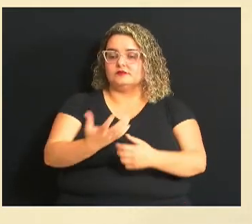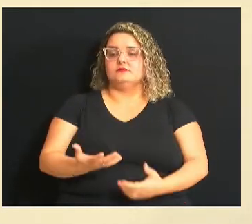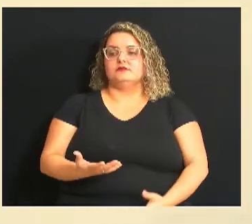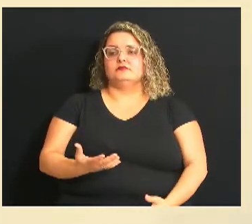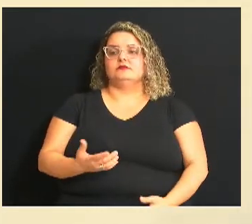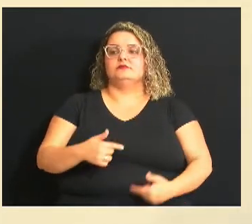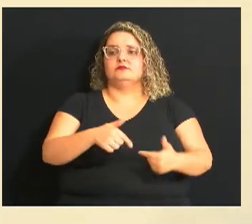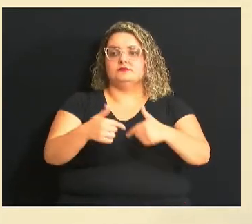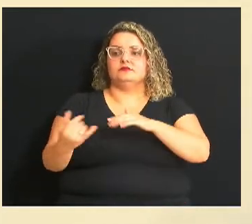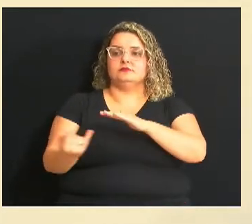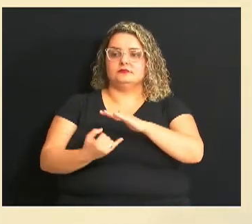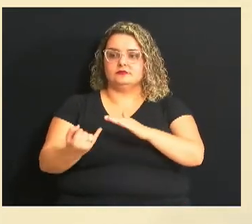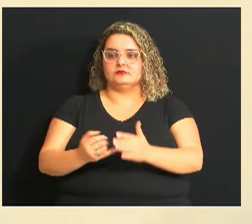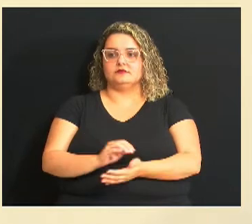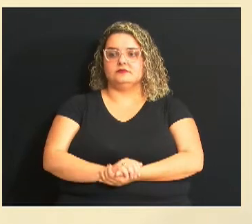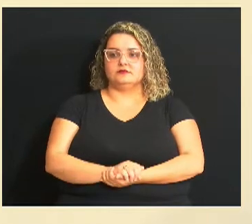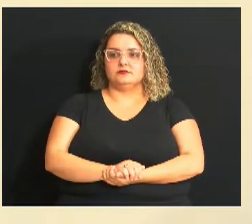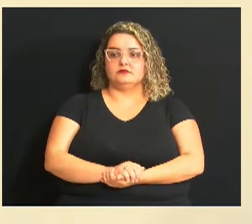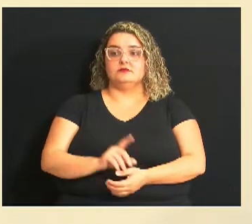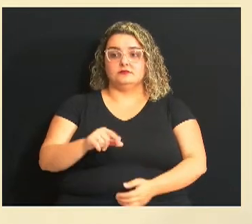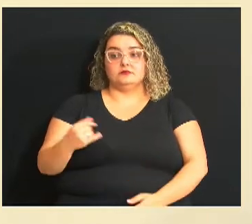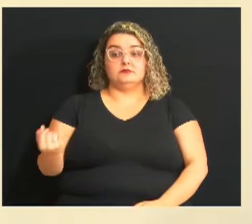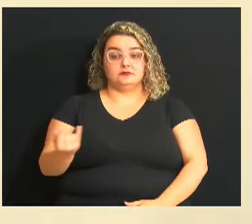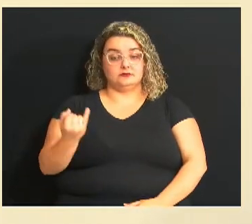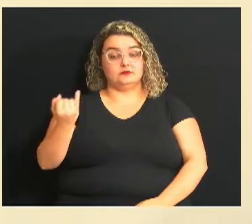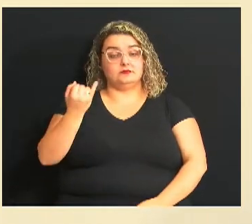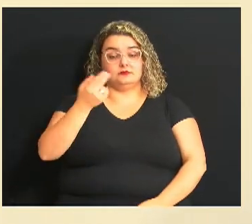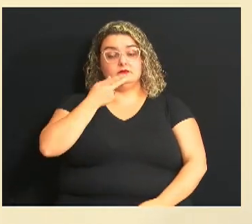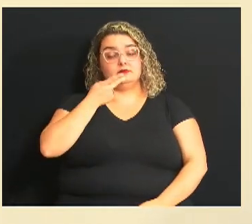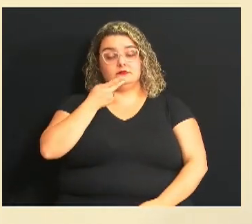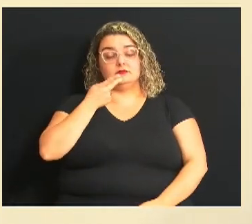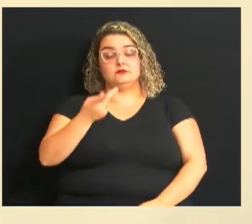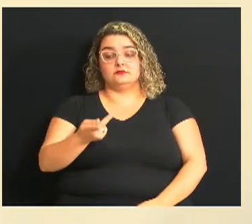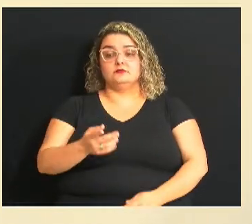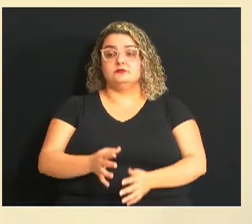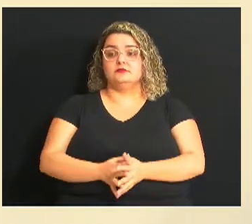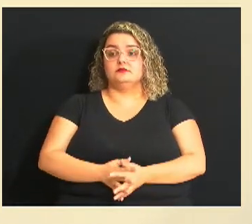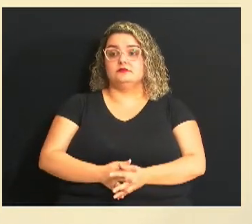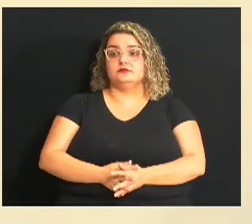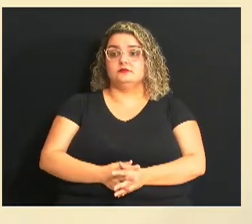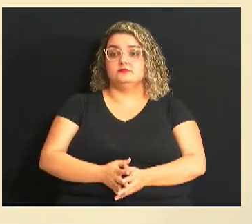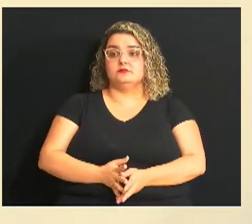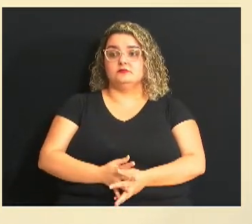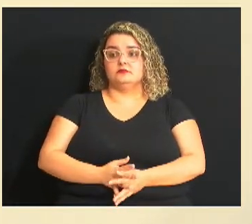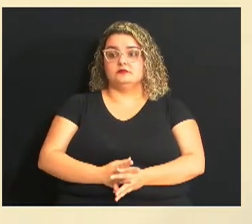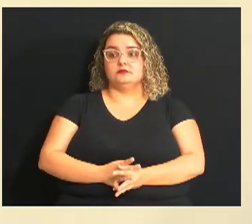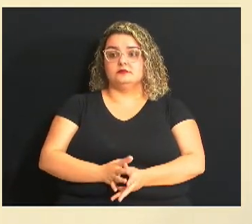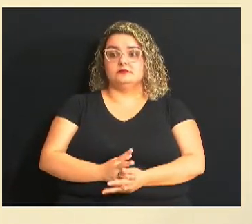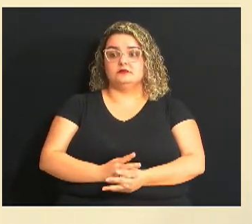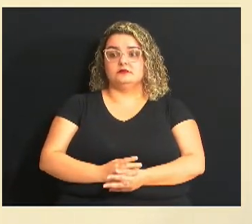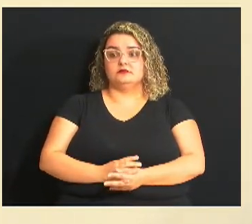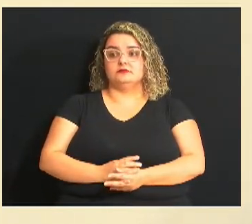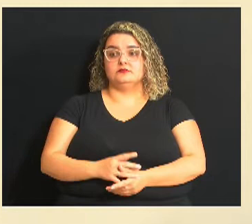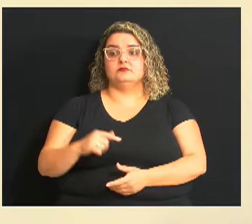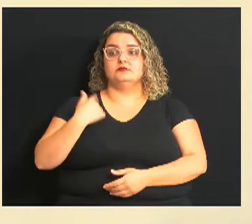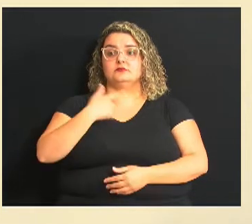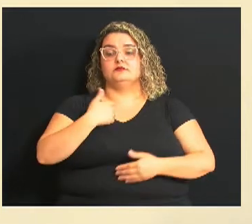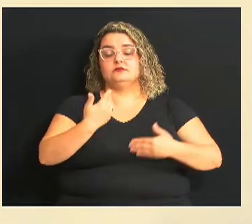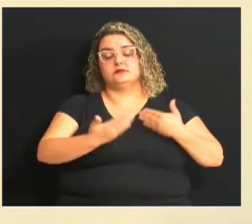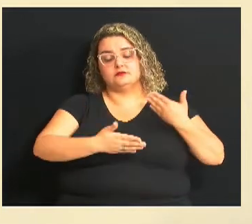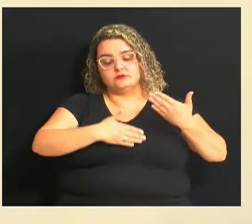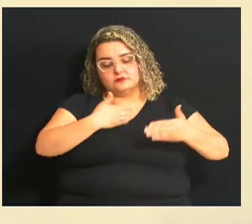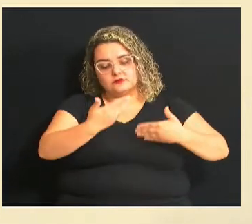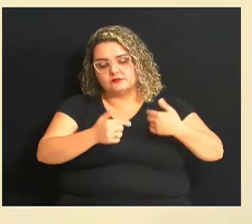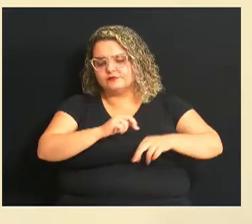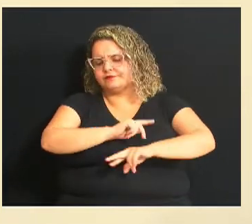instituição, é muito importante a gente reforçar que lá a gente tem uma estrada para caminhar,